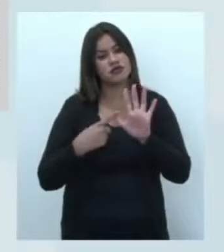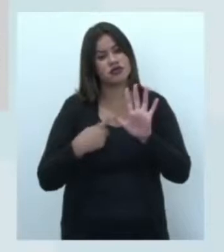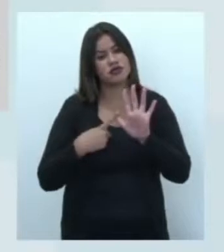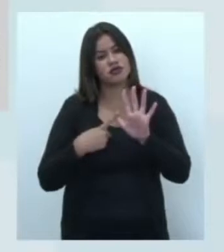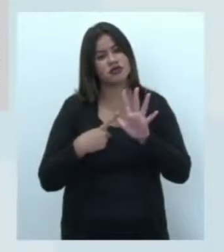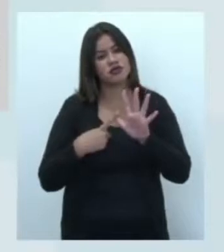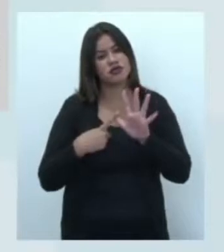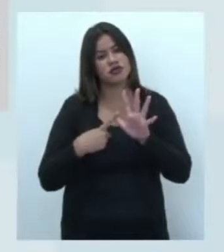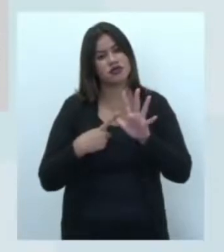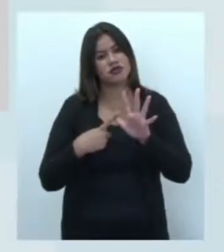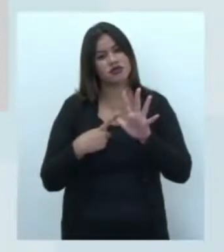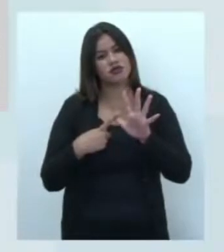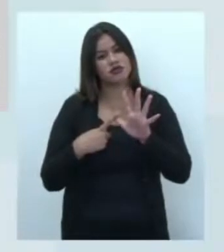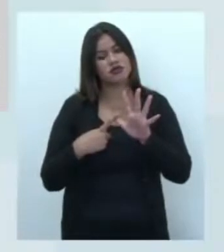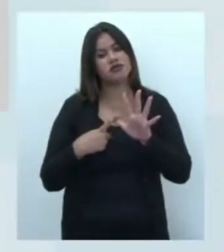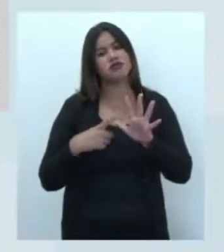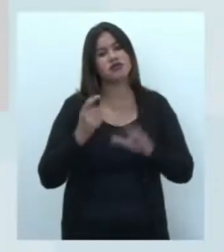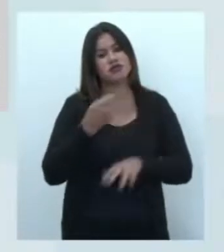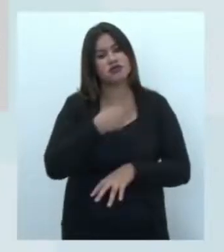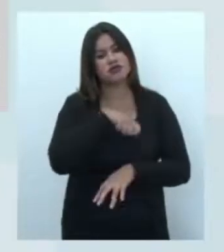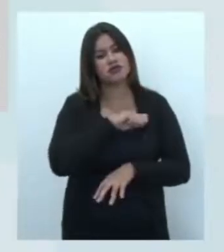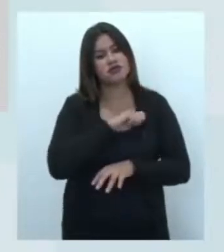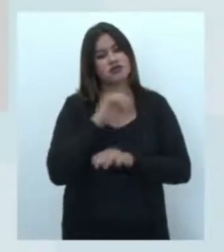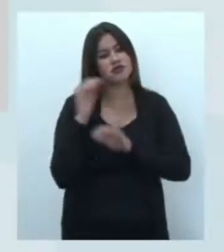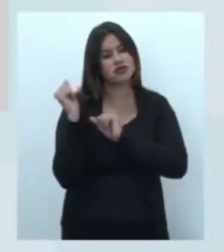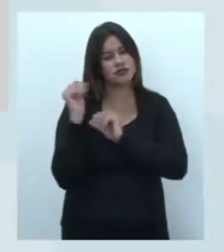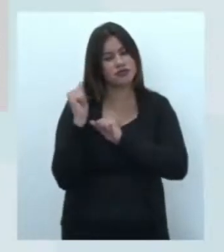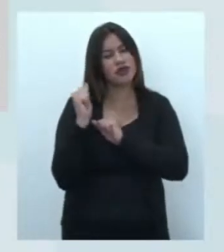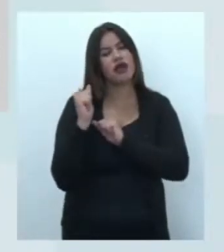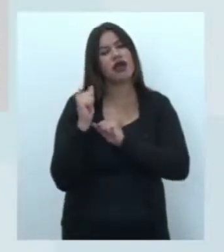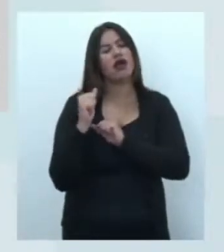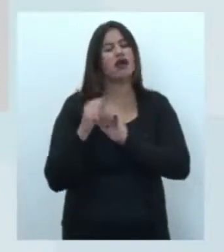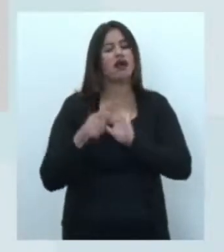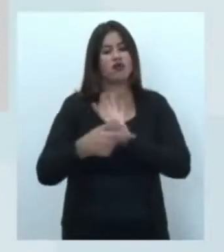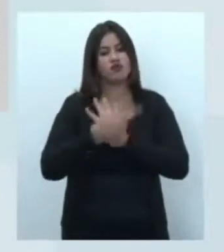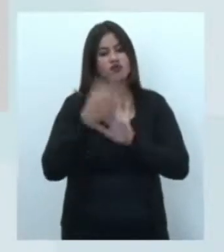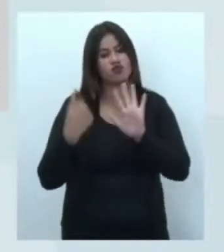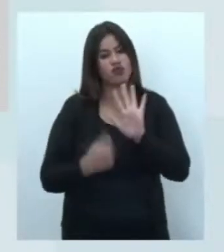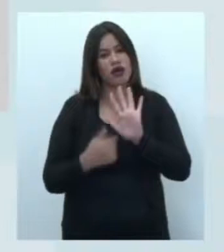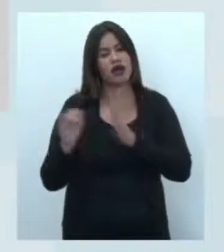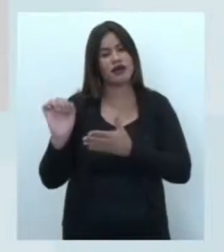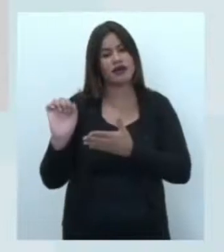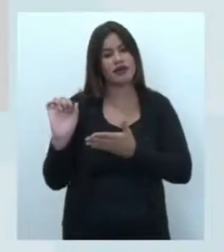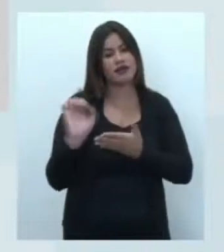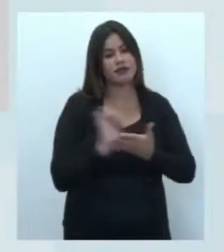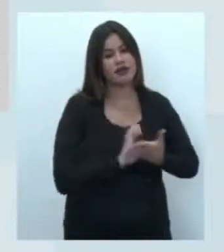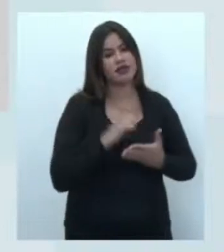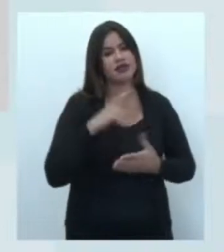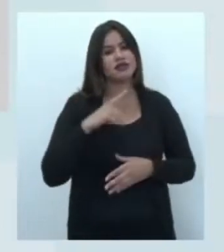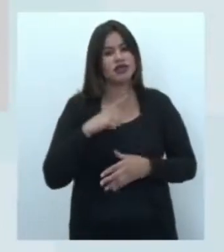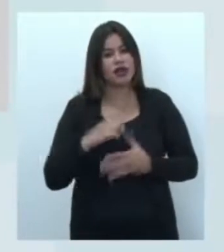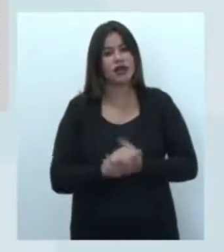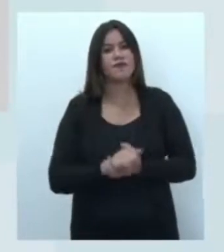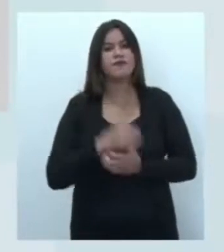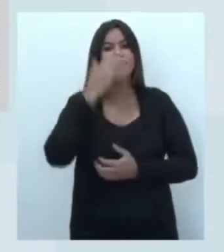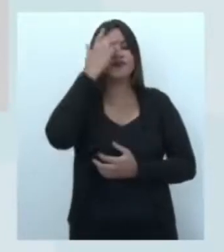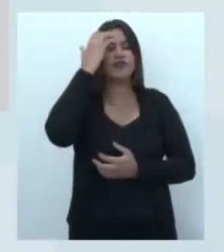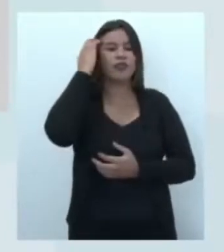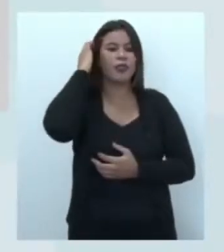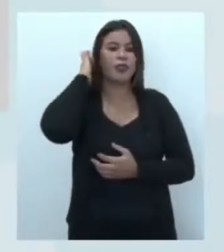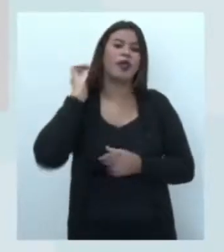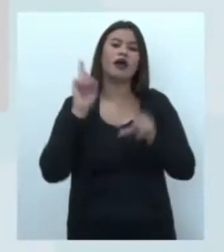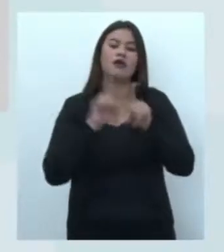e a maior cidade espanhola fora da Espanha. Há ainda os imigrantes que vieram de diferentes regiões do